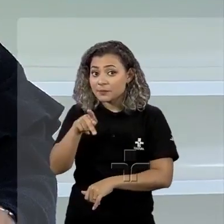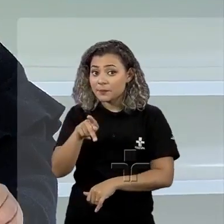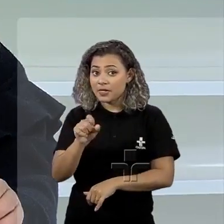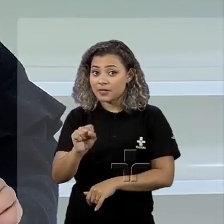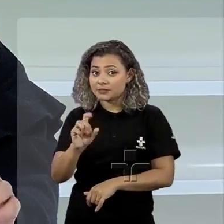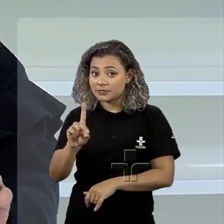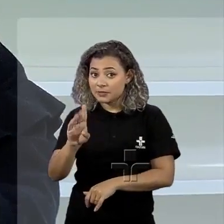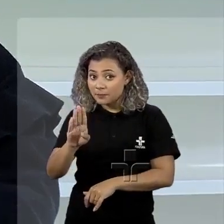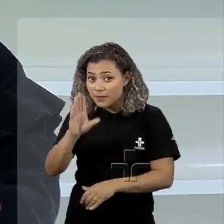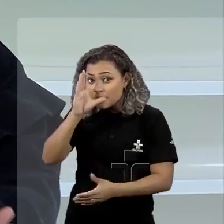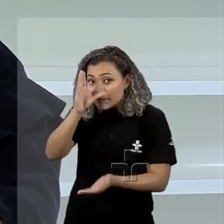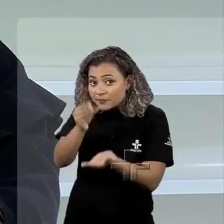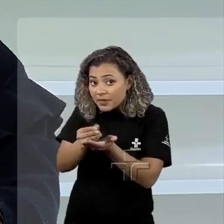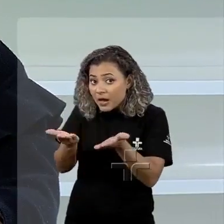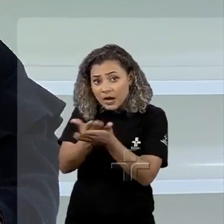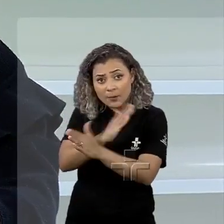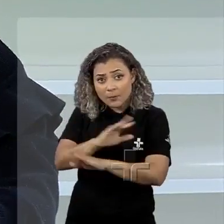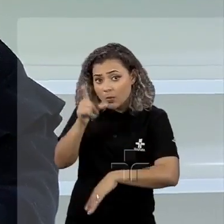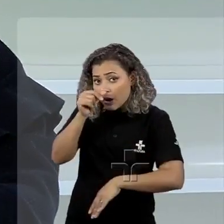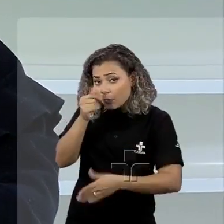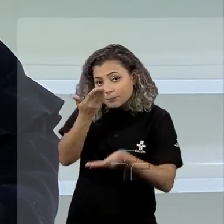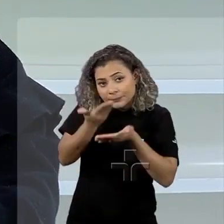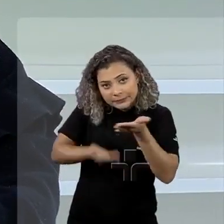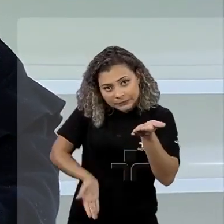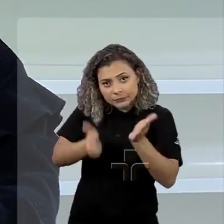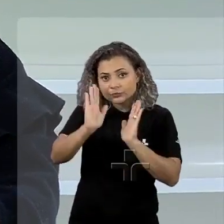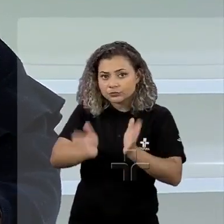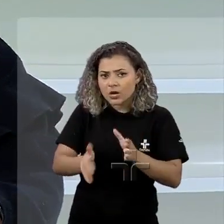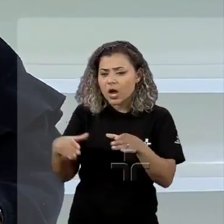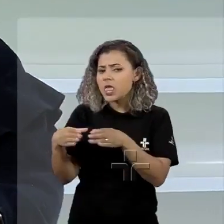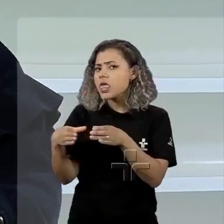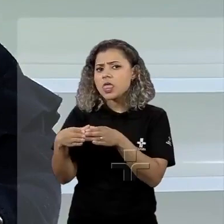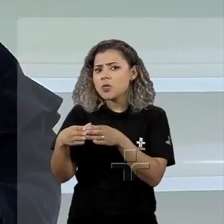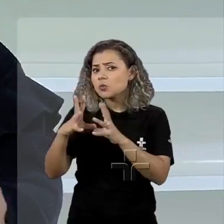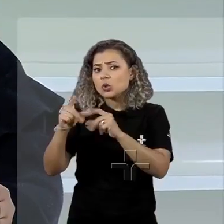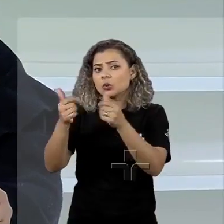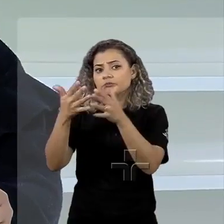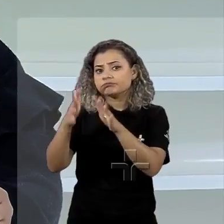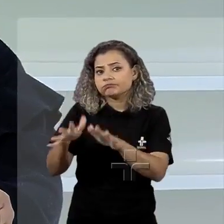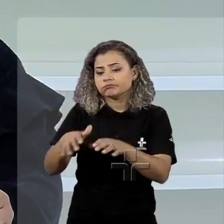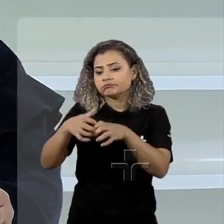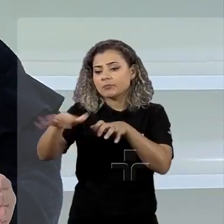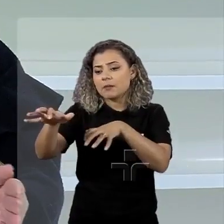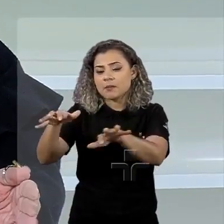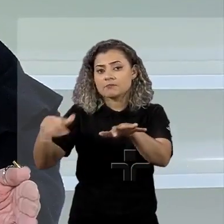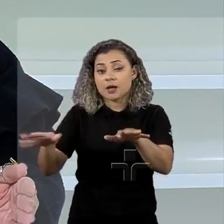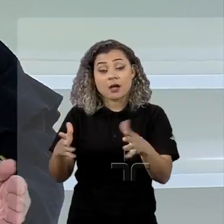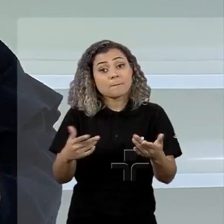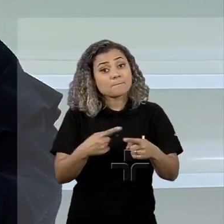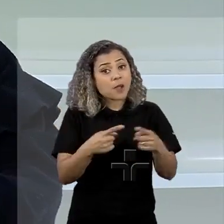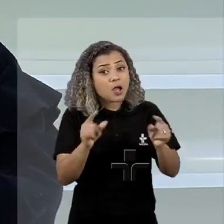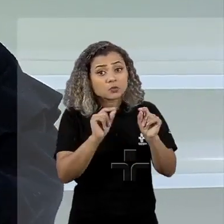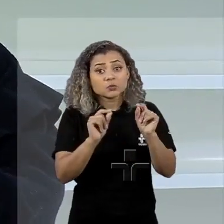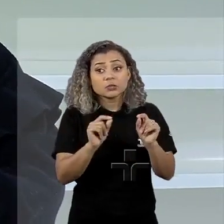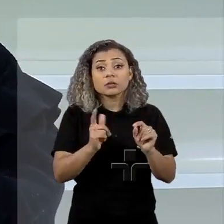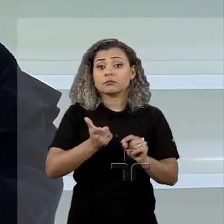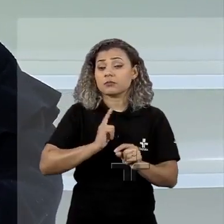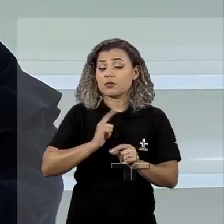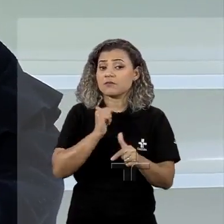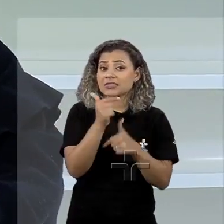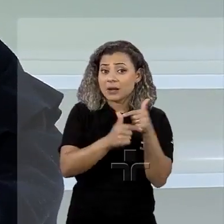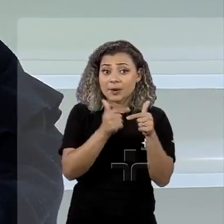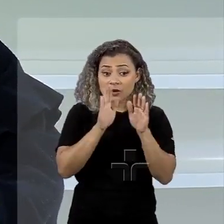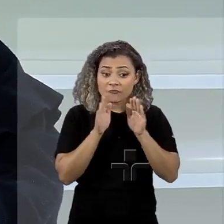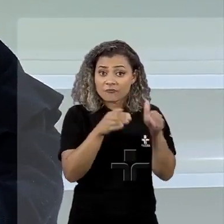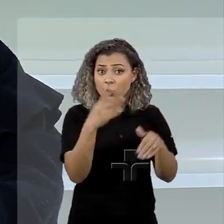PSDB, toda a equipe do Geraldo Alckmin foi desmobilizada e, pelo menos não oficialmente, não estão trabalhando na